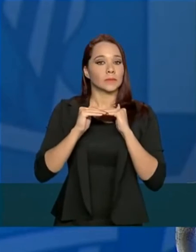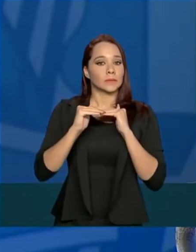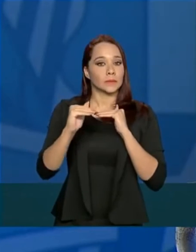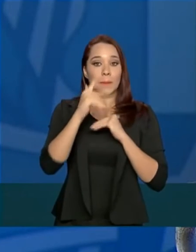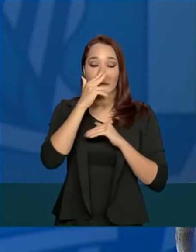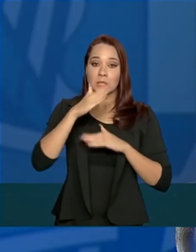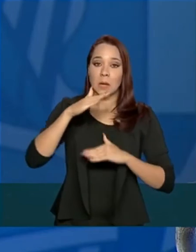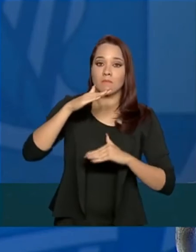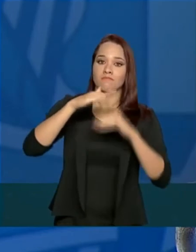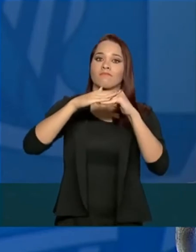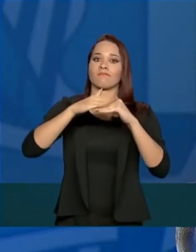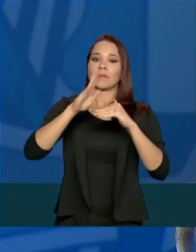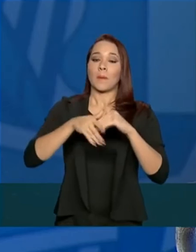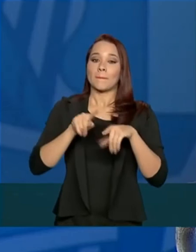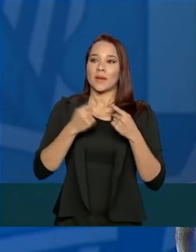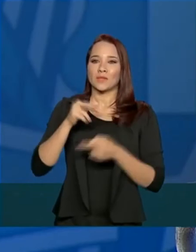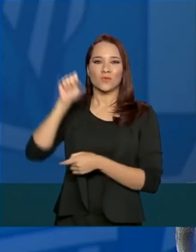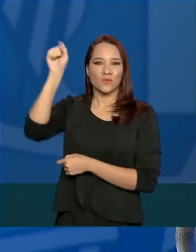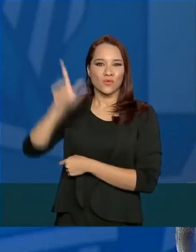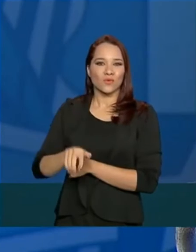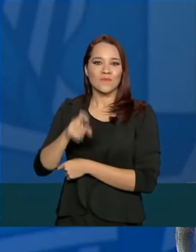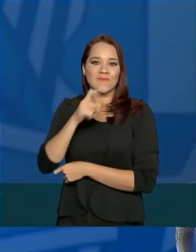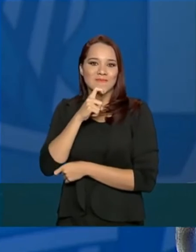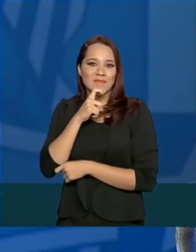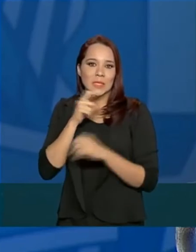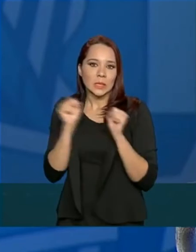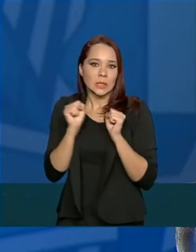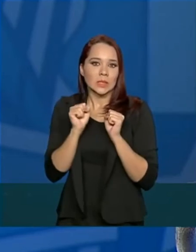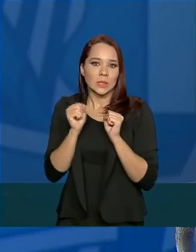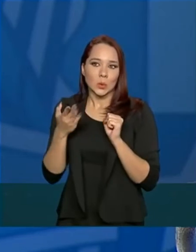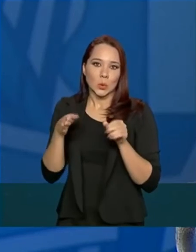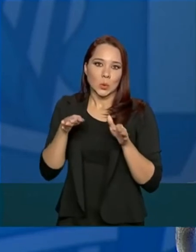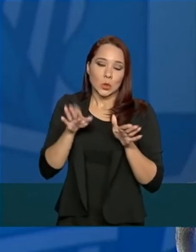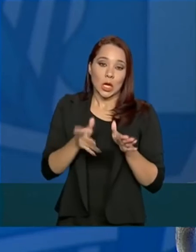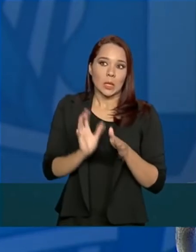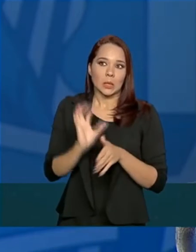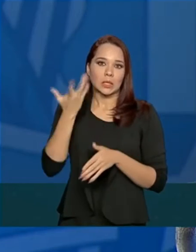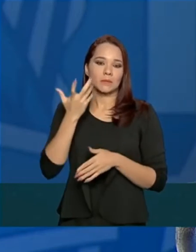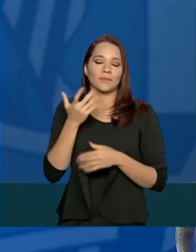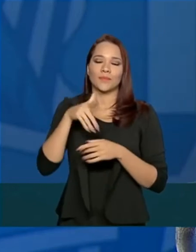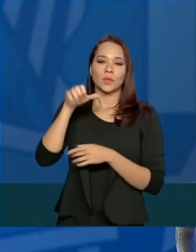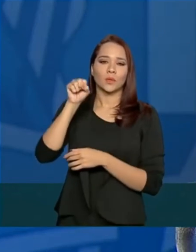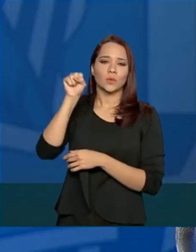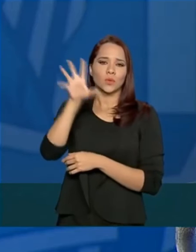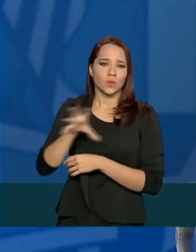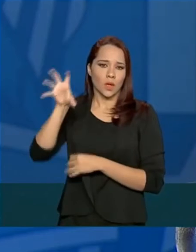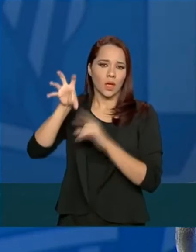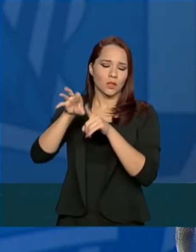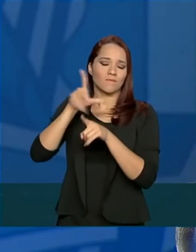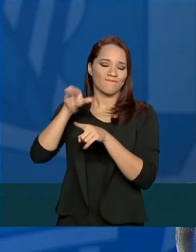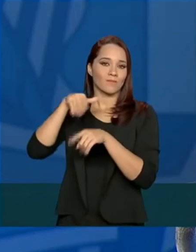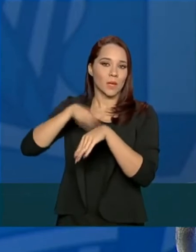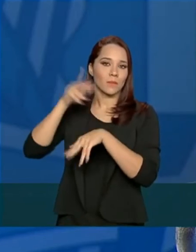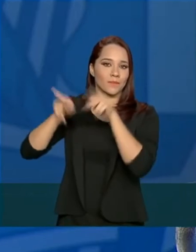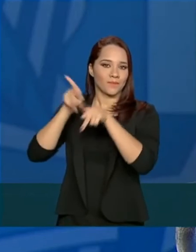pico, mas com o inverno no sul, com a densidade populacional, né, a maior parte da nossa população está na região sudeste e na região sul.